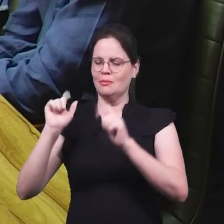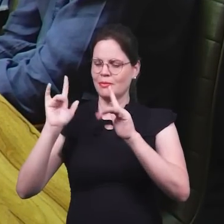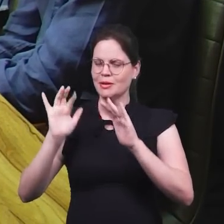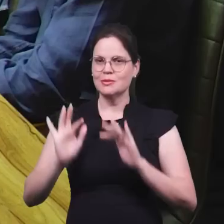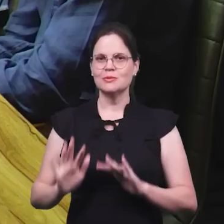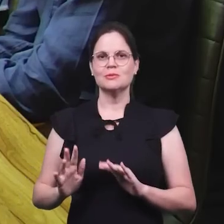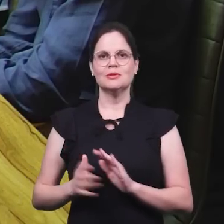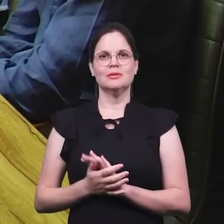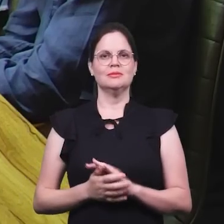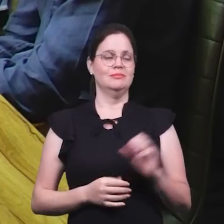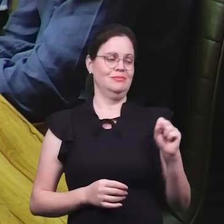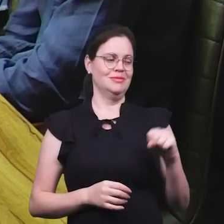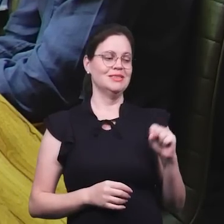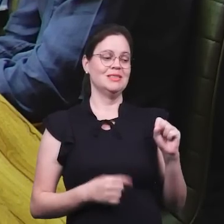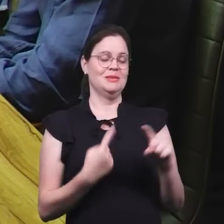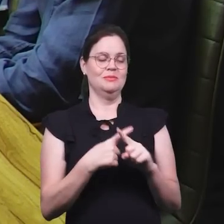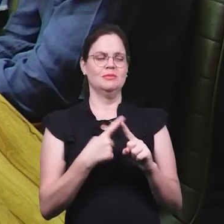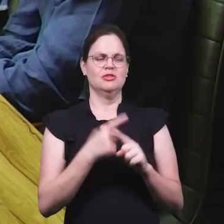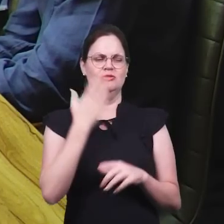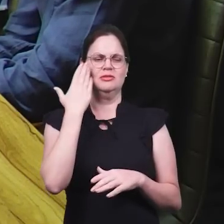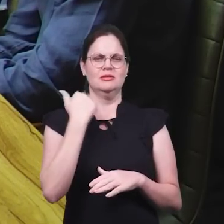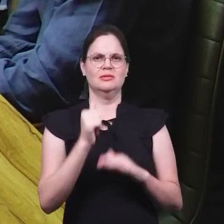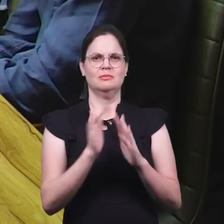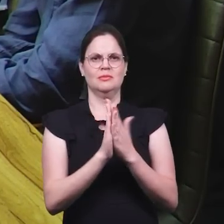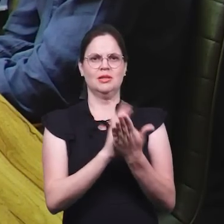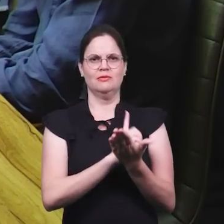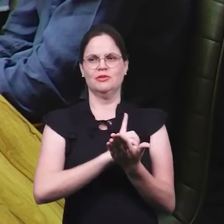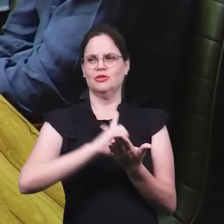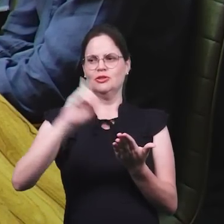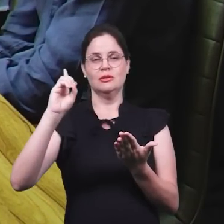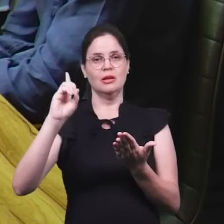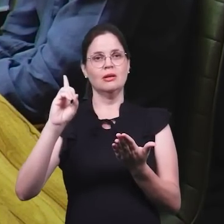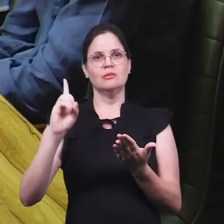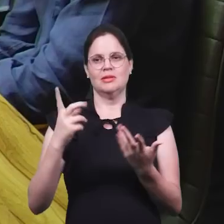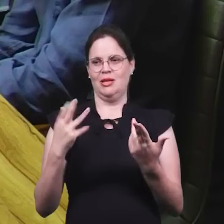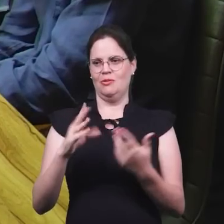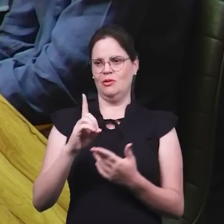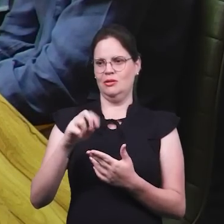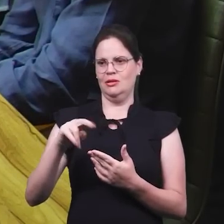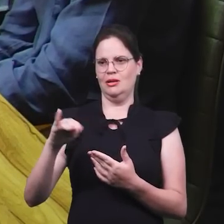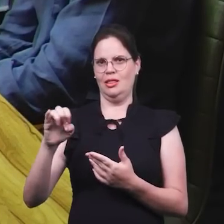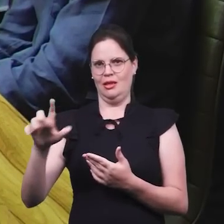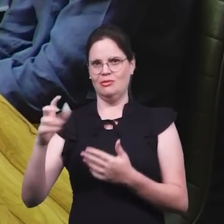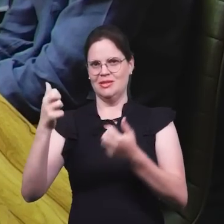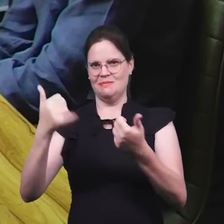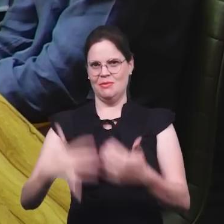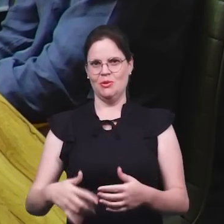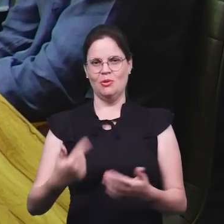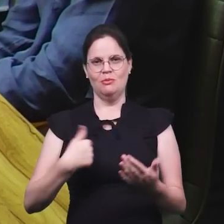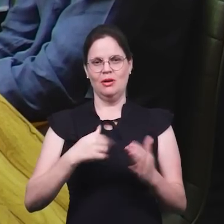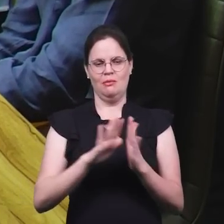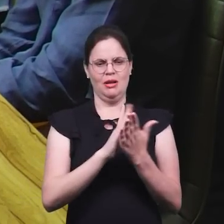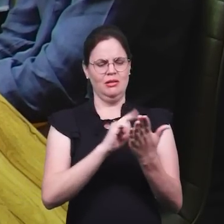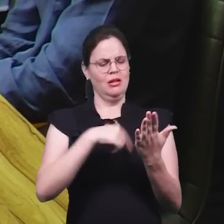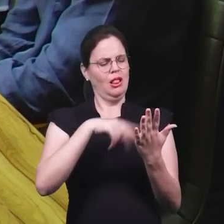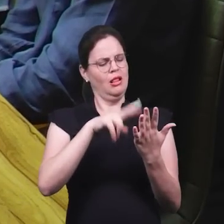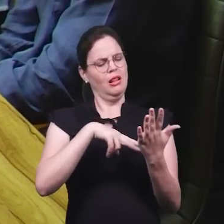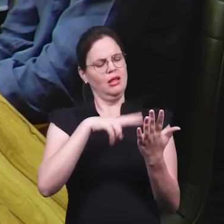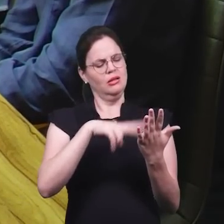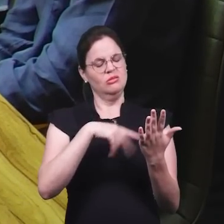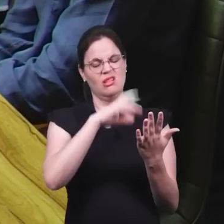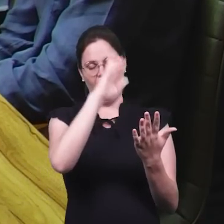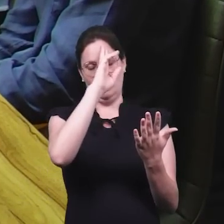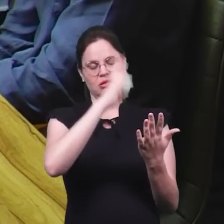sabendo que para muitos a palavra de Deus, como o Daniel citou, né, Daniel? Foram letras, né? Ou a leitura não foi uma